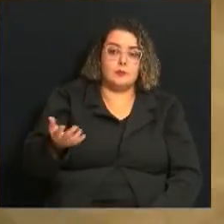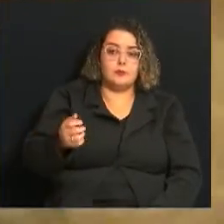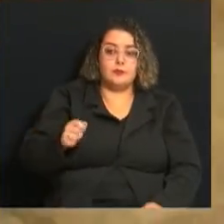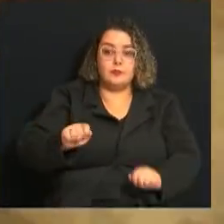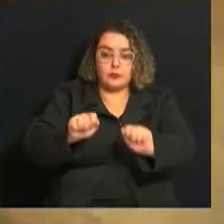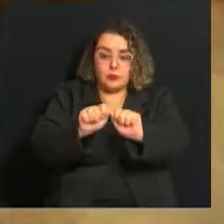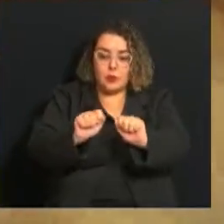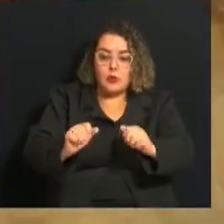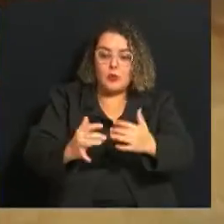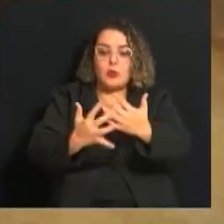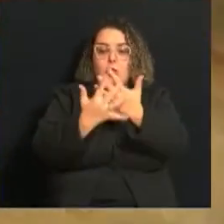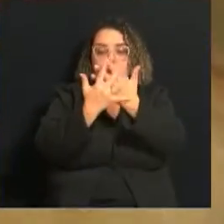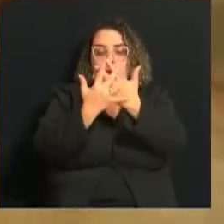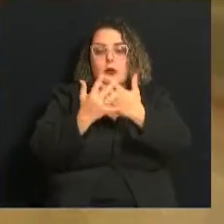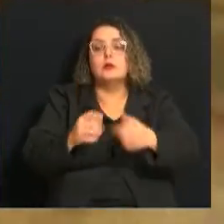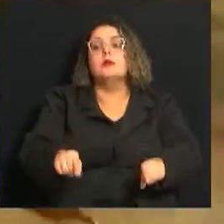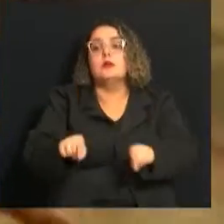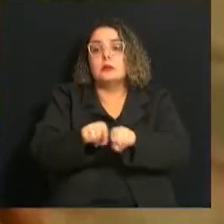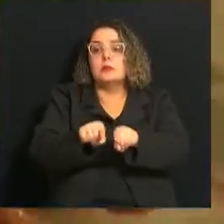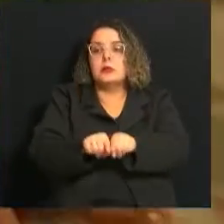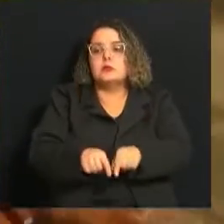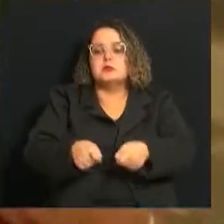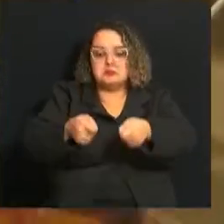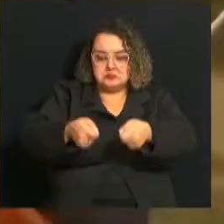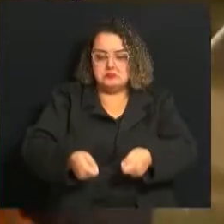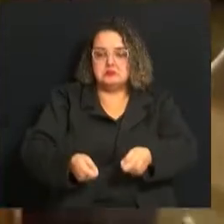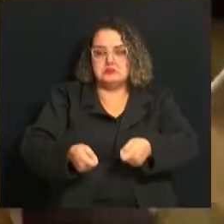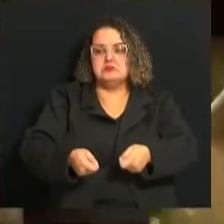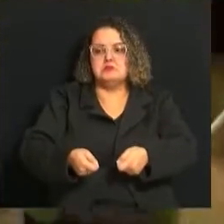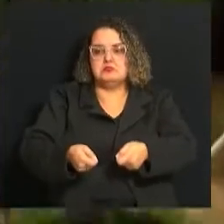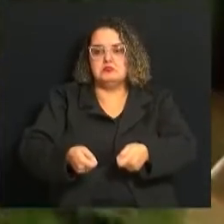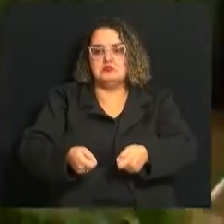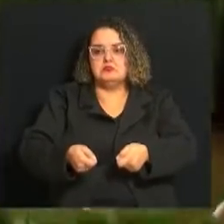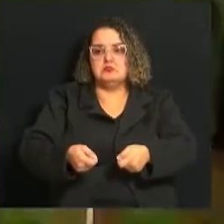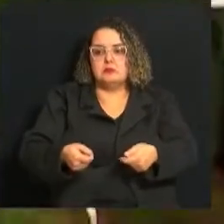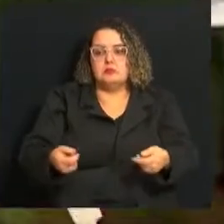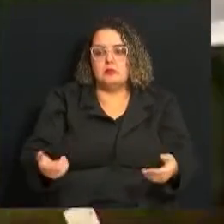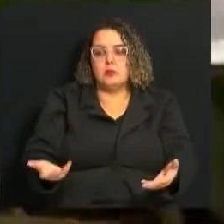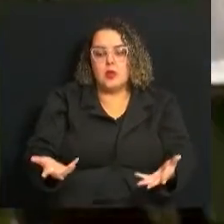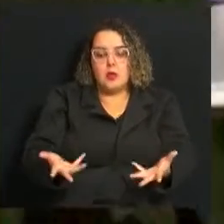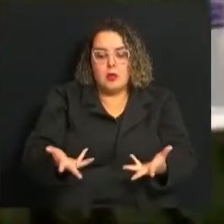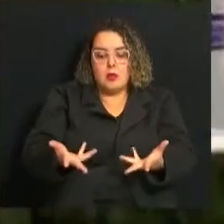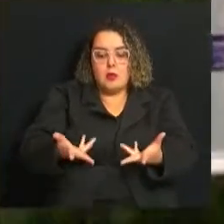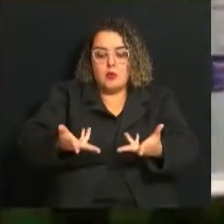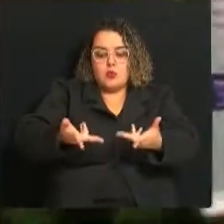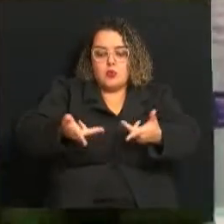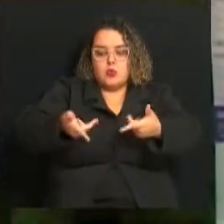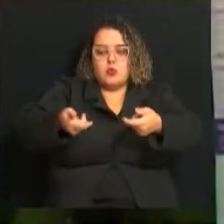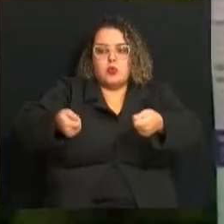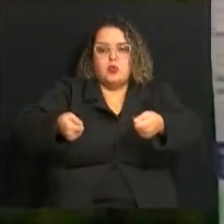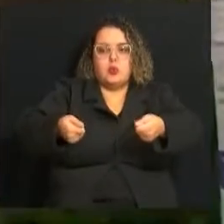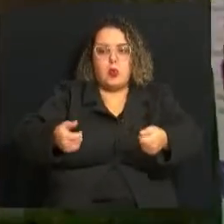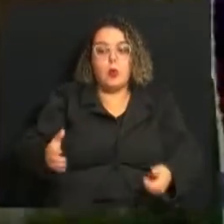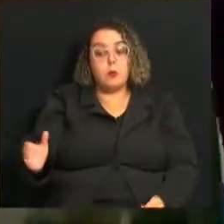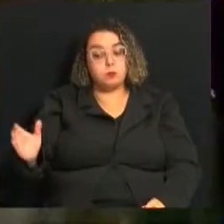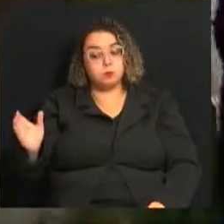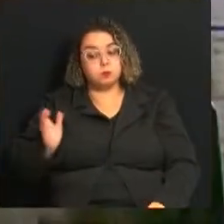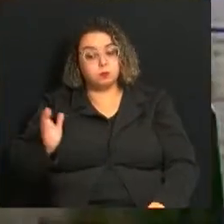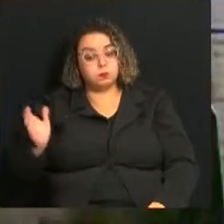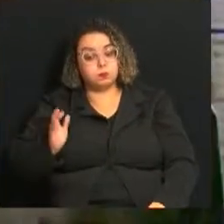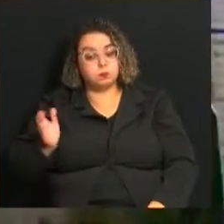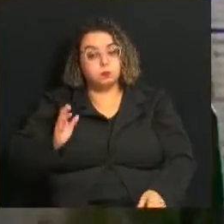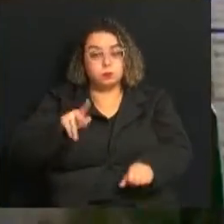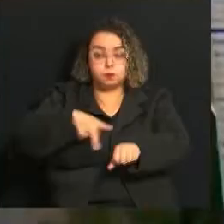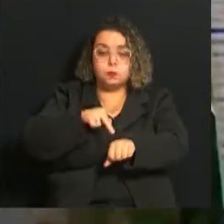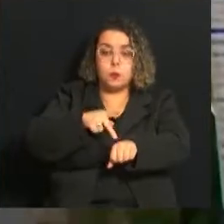que hoje estão bem estabelecidas, gerando uma riqueza enorme para o nosso país e dando